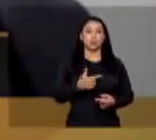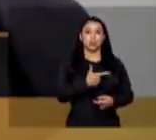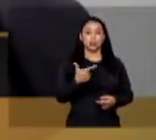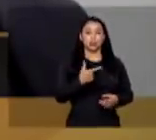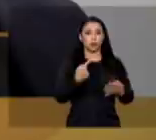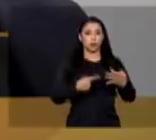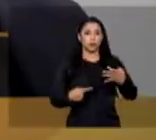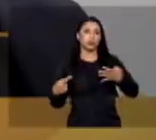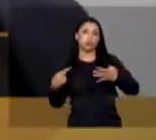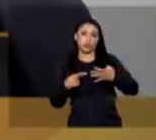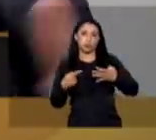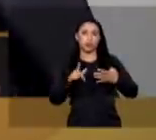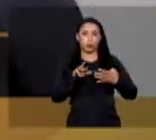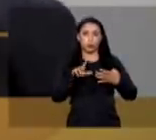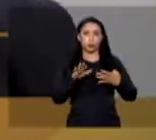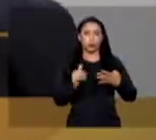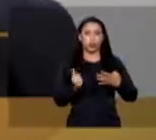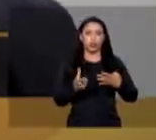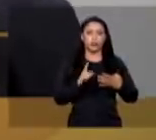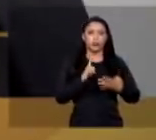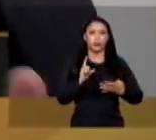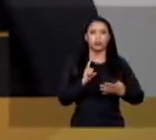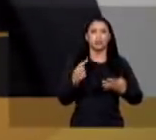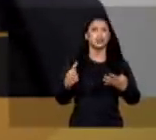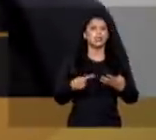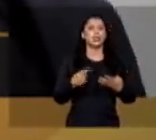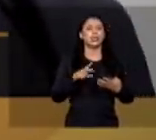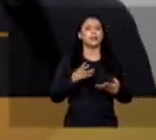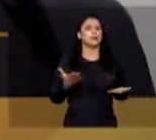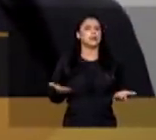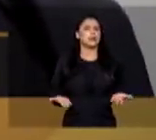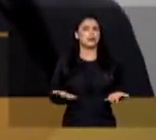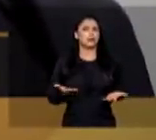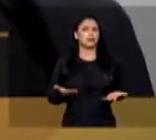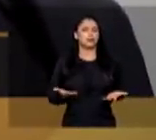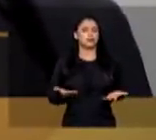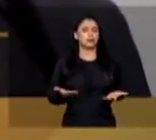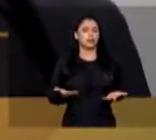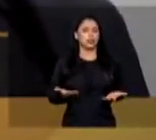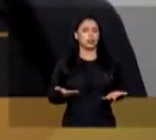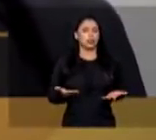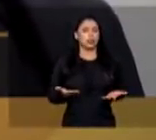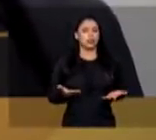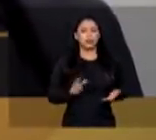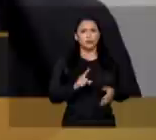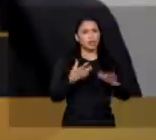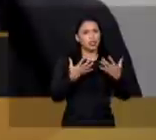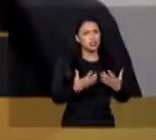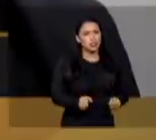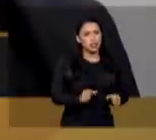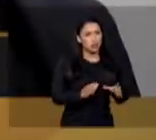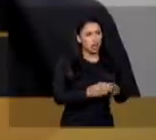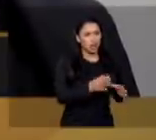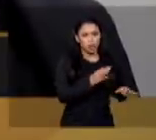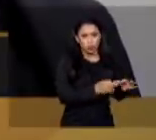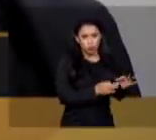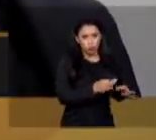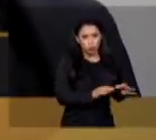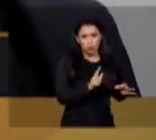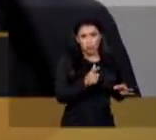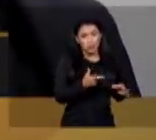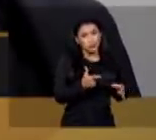instância, no caso Lula, porque se colocou essa hipótese, mas não havia sido submetido. Certamente a turma não resistiria